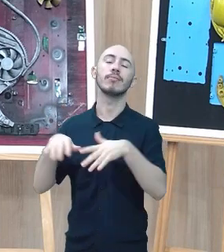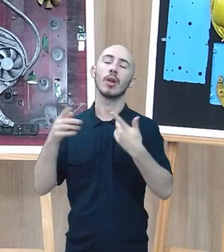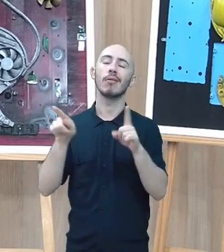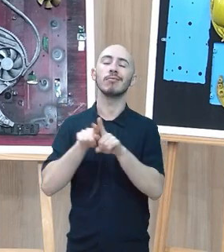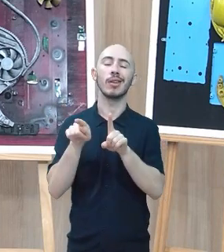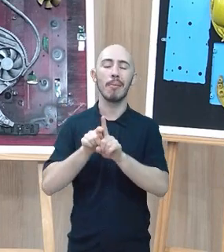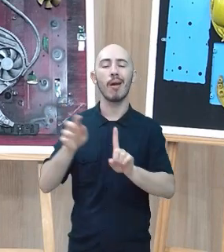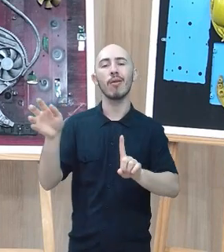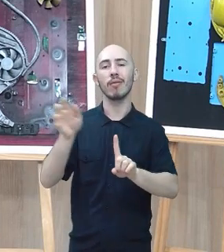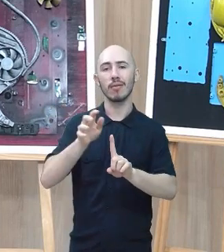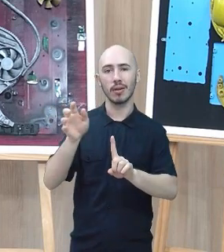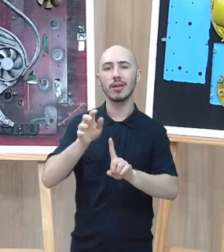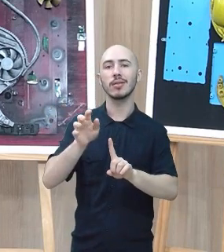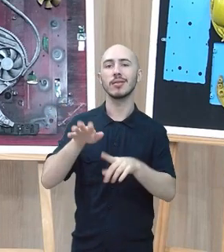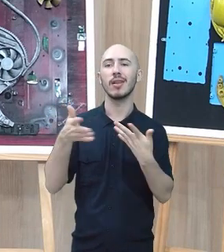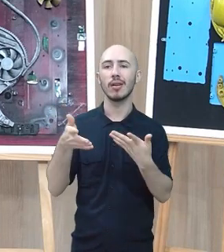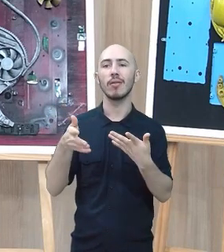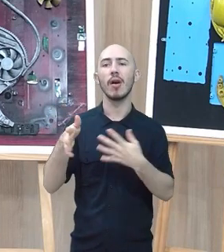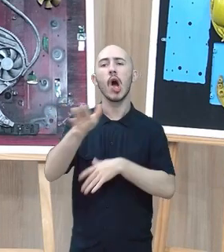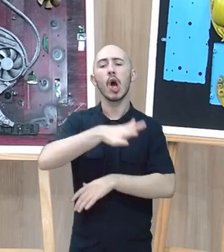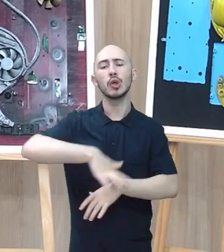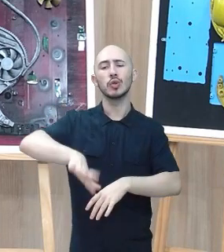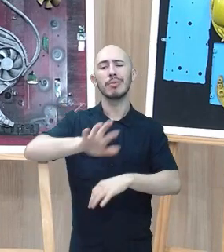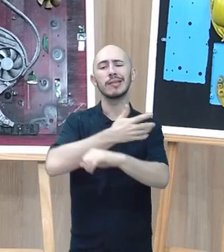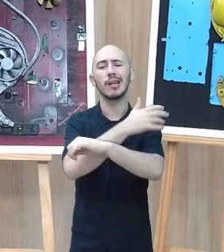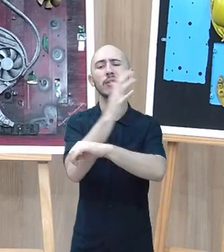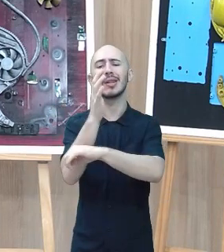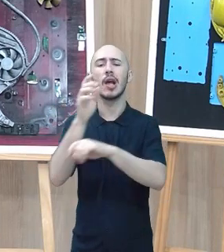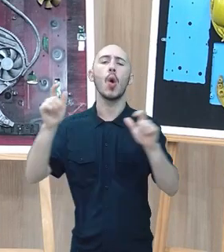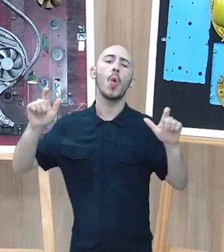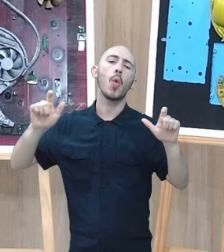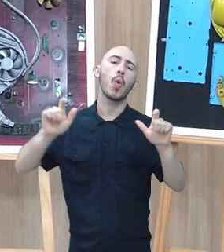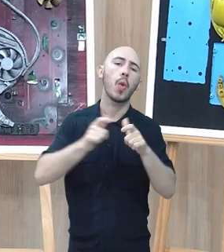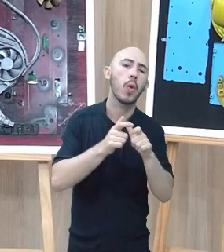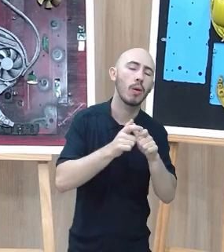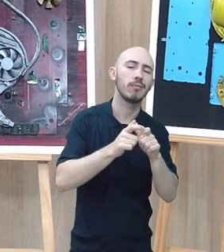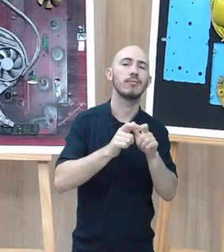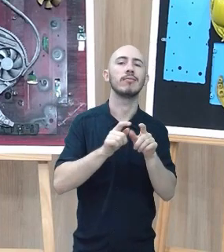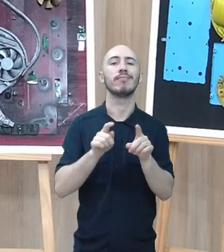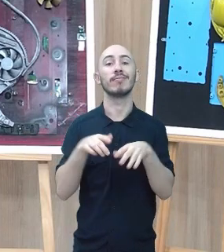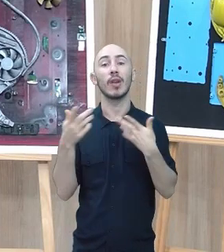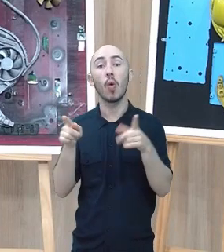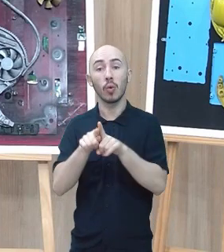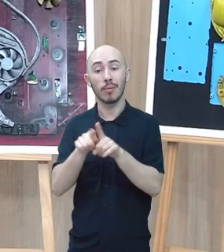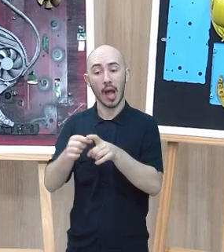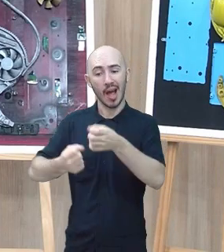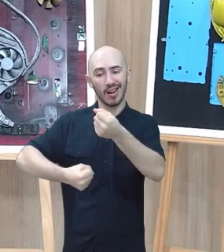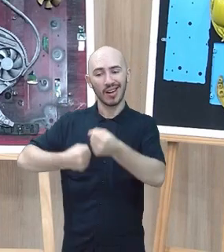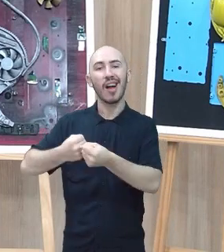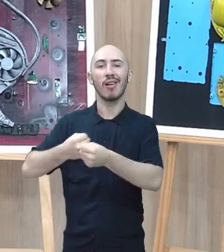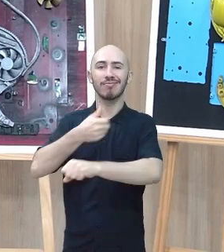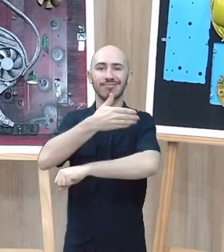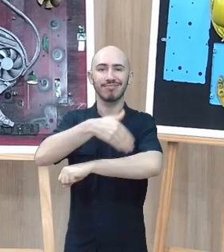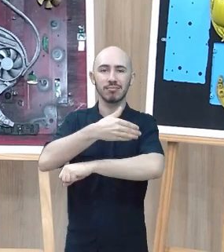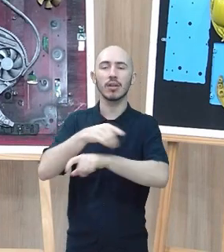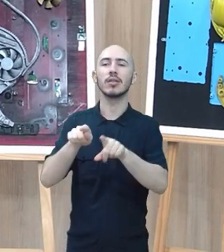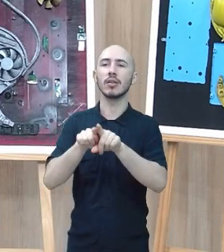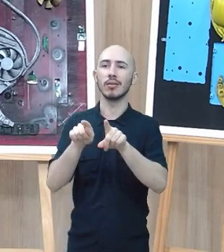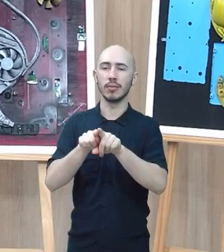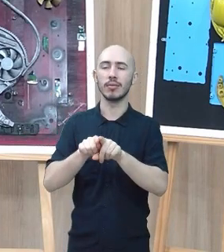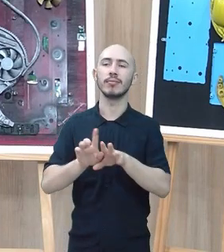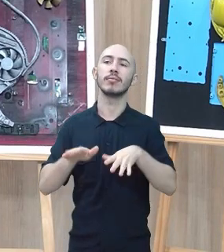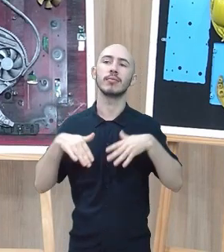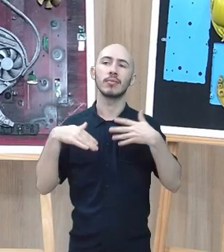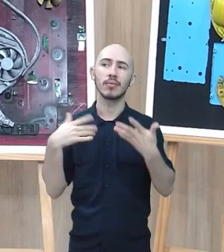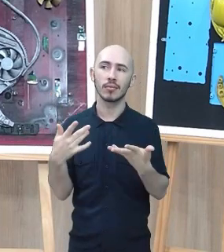né? Diminui as áreas verdes, carros, o aumento de carro nas ruas, tantas coisas